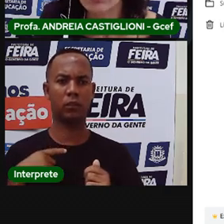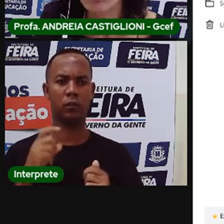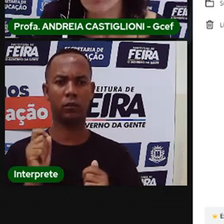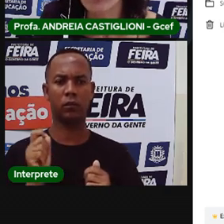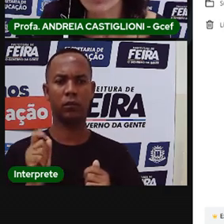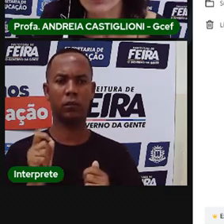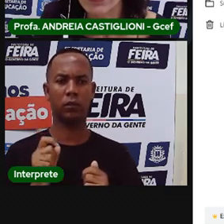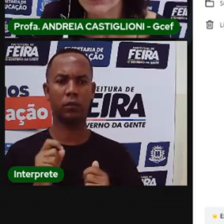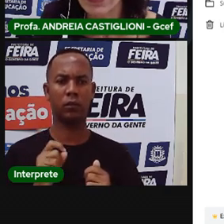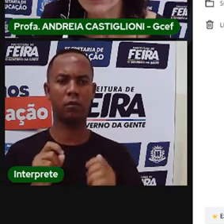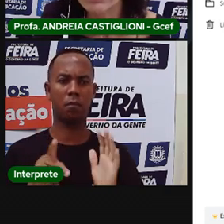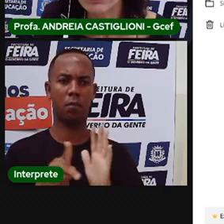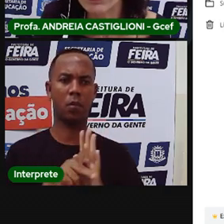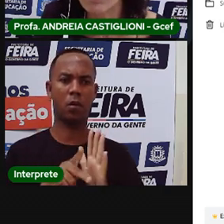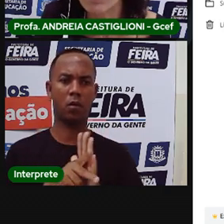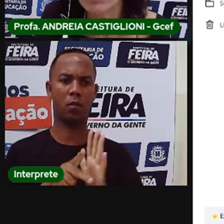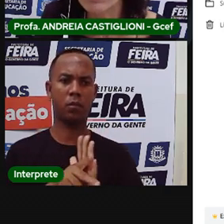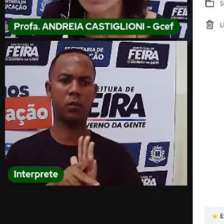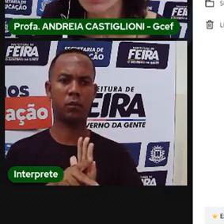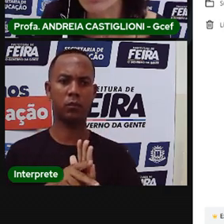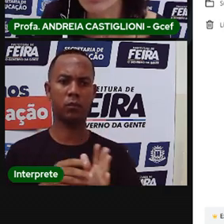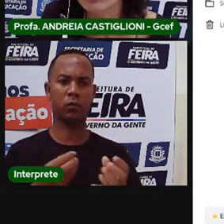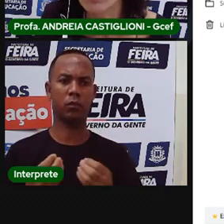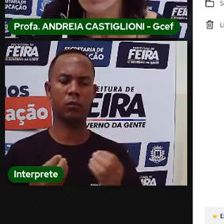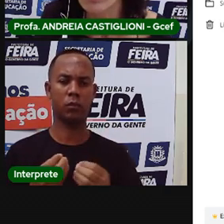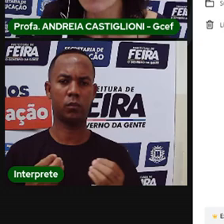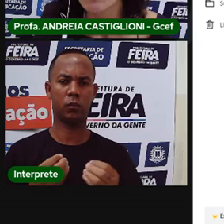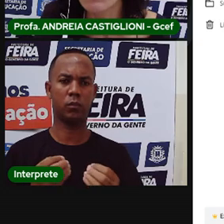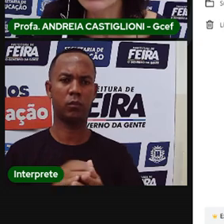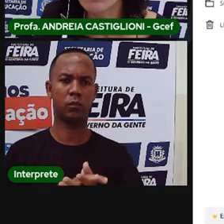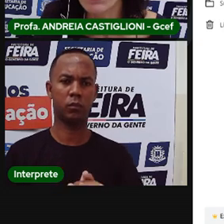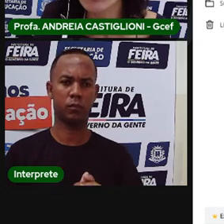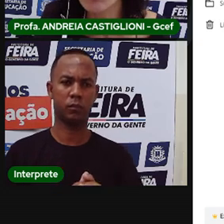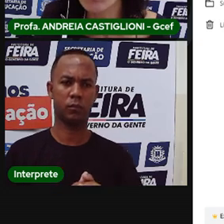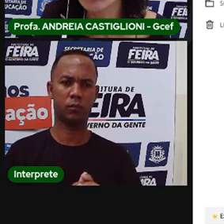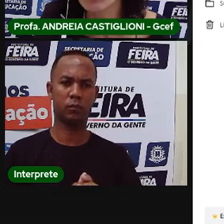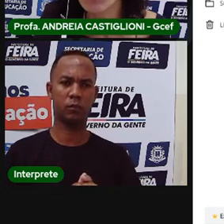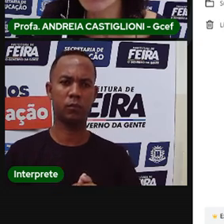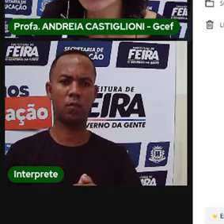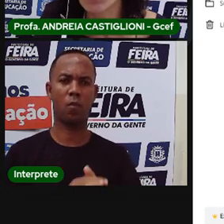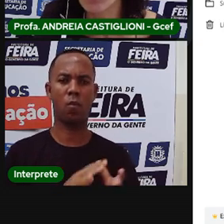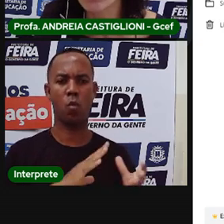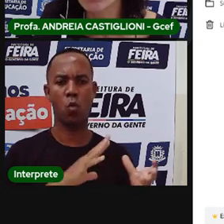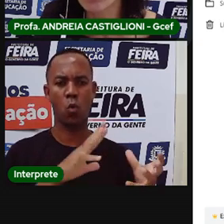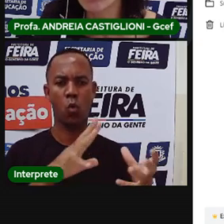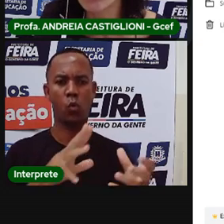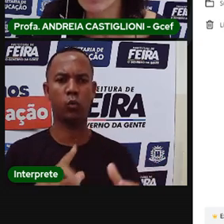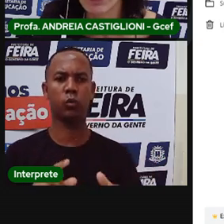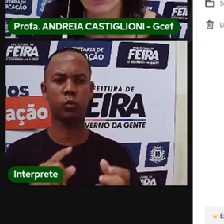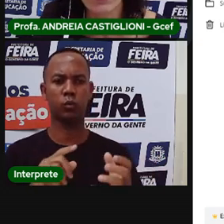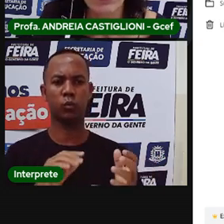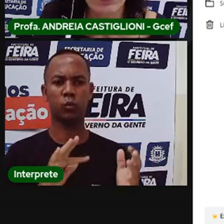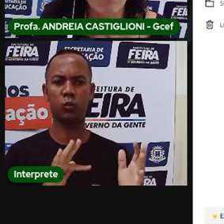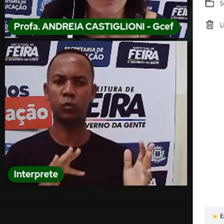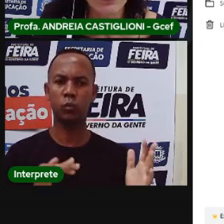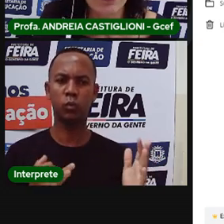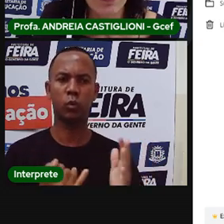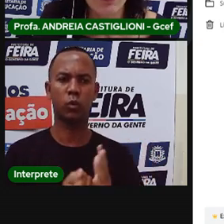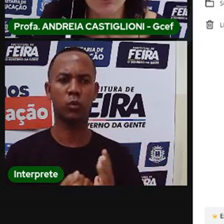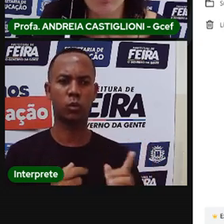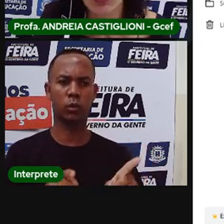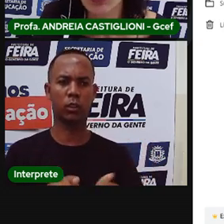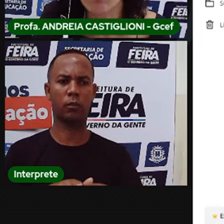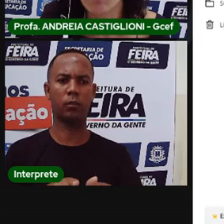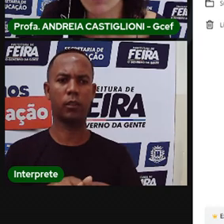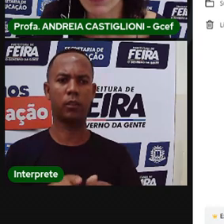Essa autoria e esse engajamento, esse protagonismo perpassa pelo mundo como todo, né? Vou botar também,